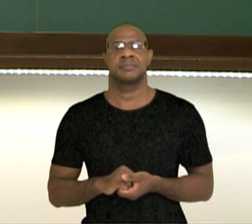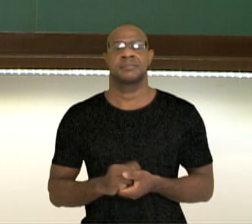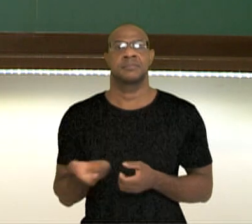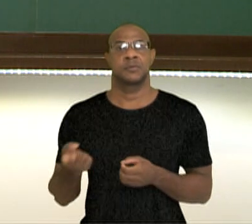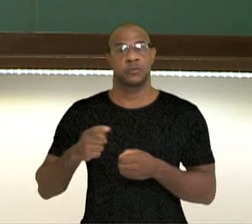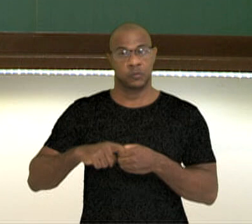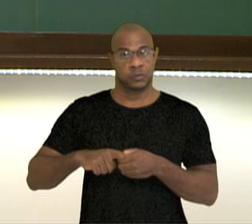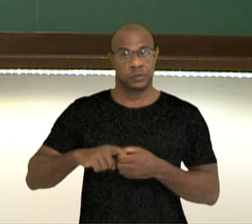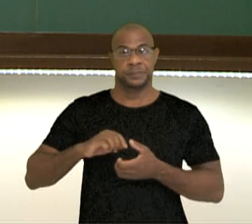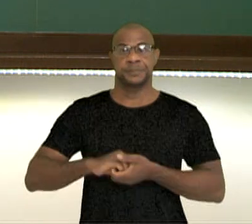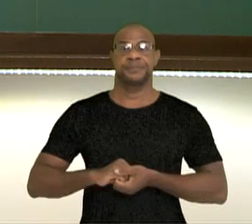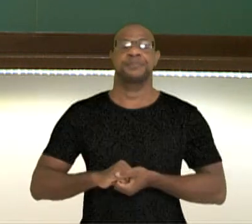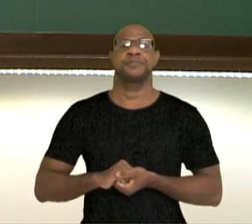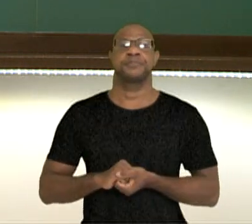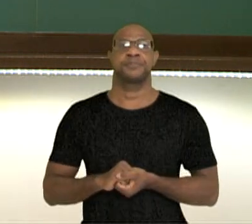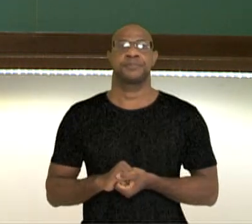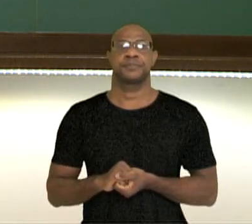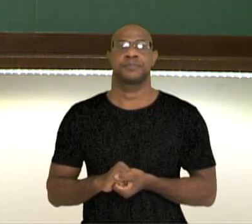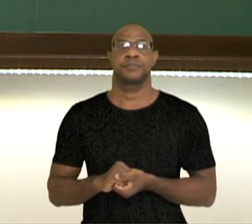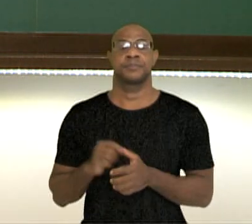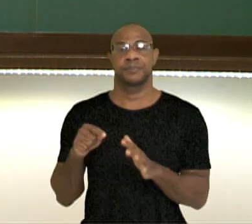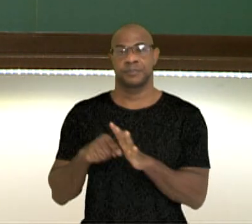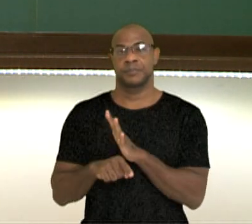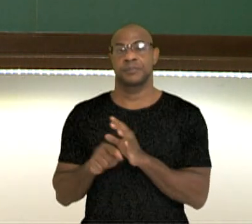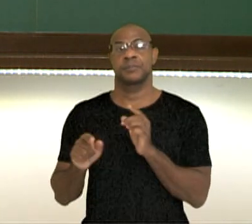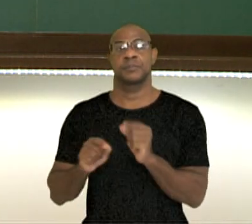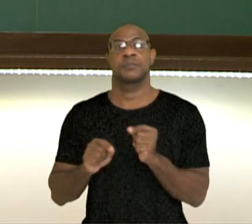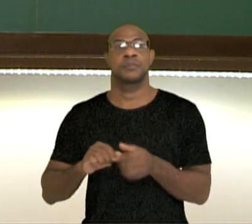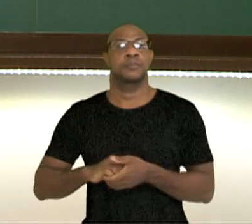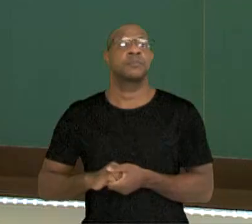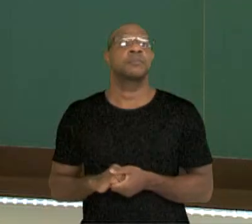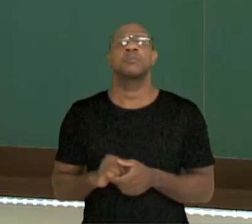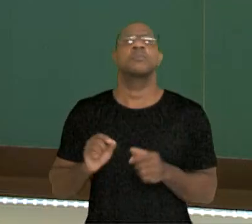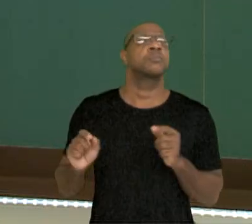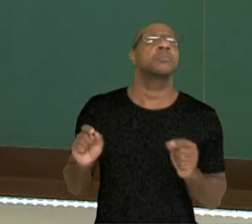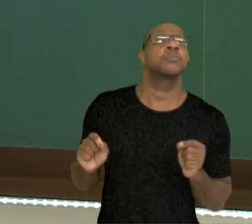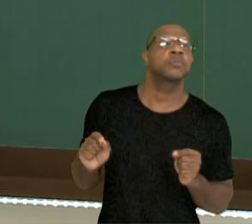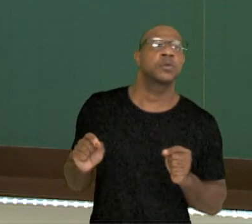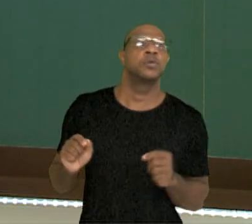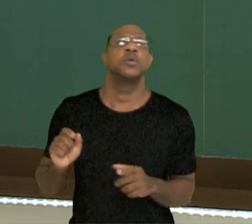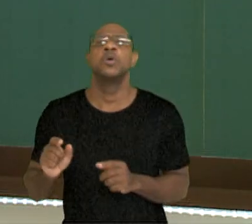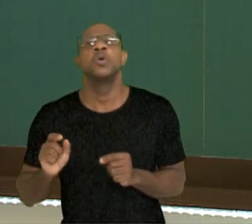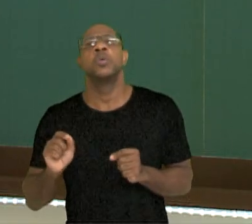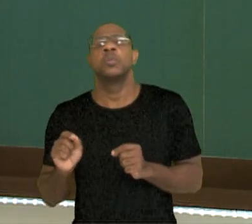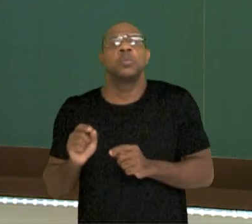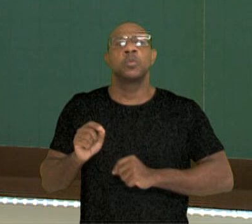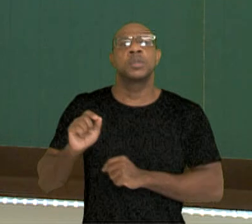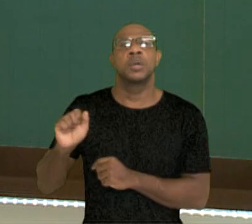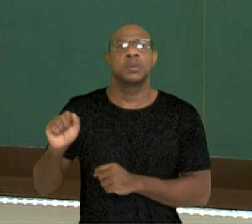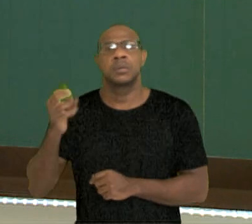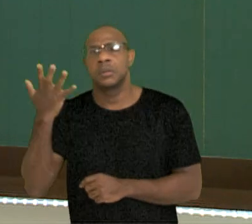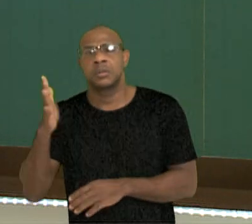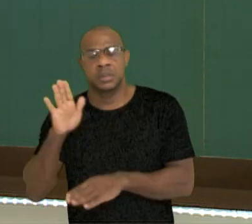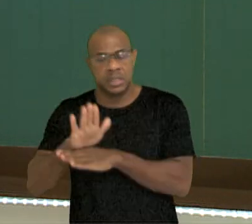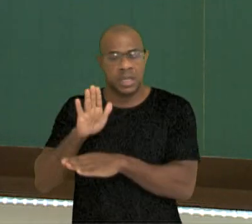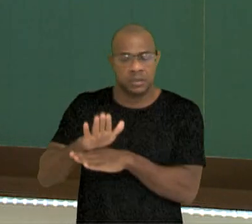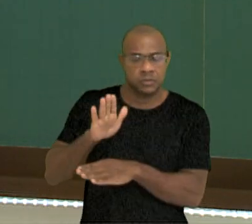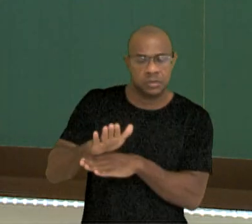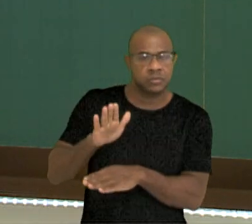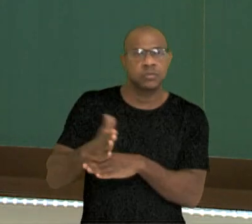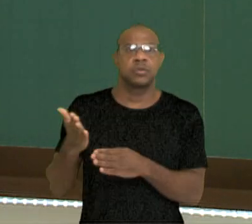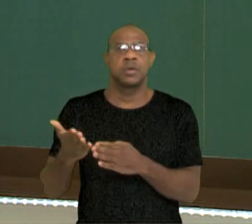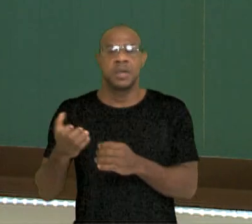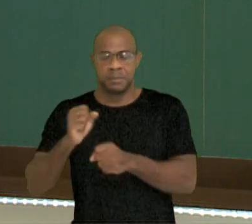Voltamos para a correção da atividade. Então, perguntei para vocês ali os fatores que contribuem, entre os fatores que contribuíram para a